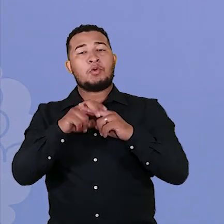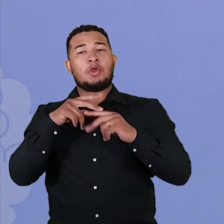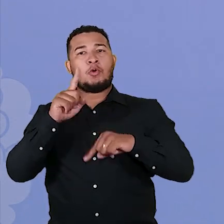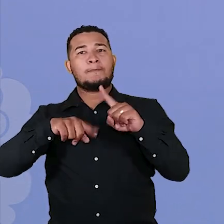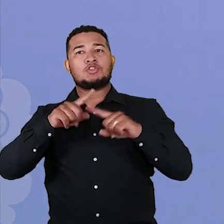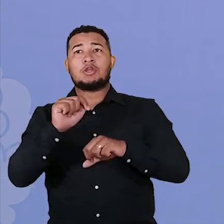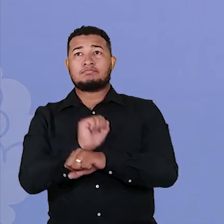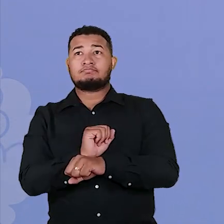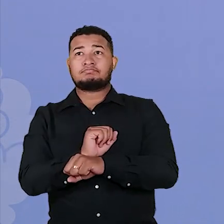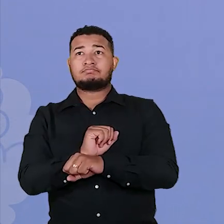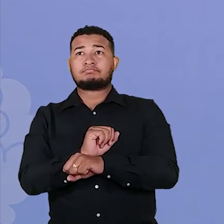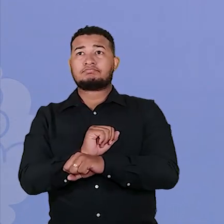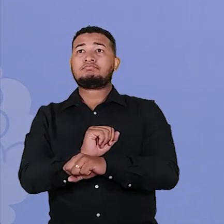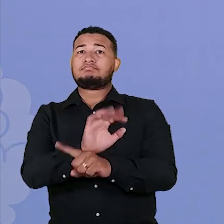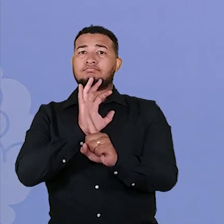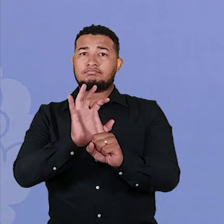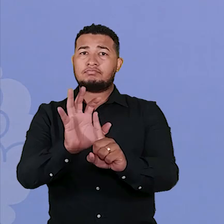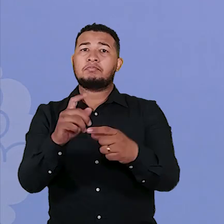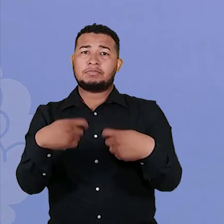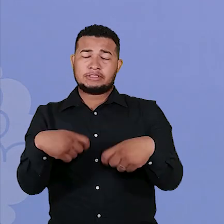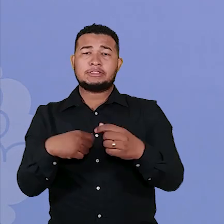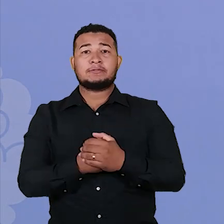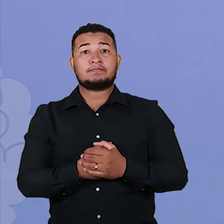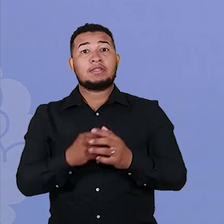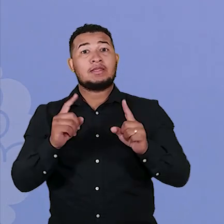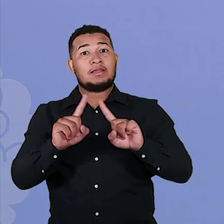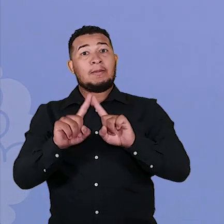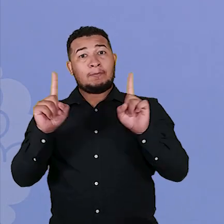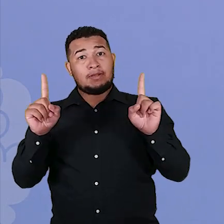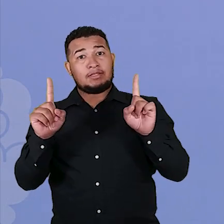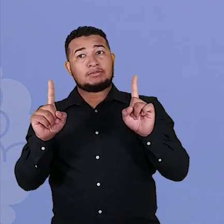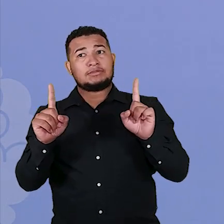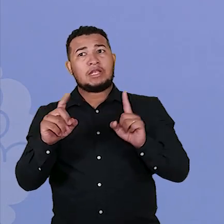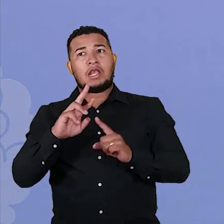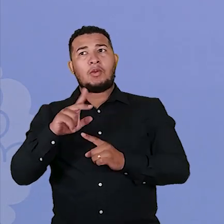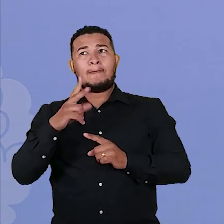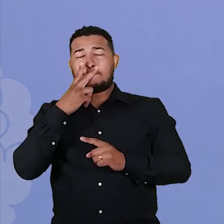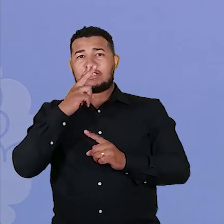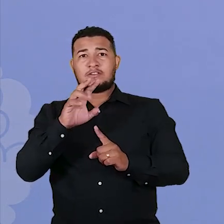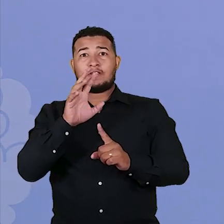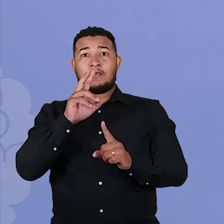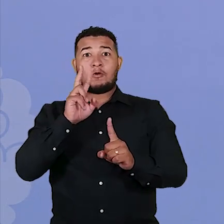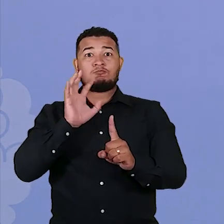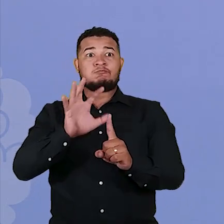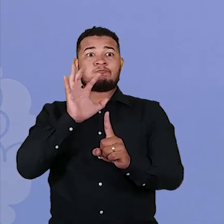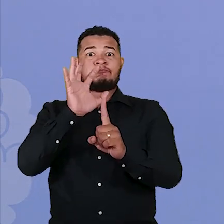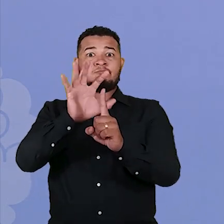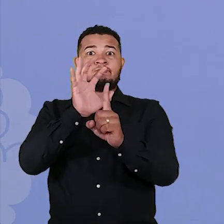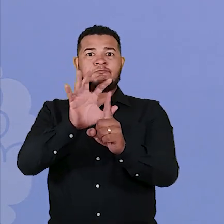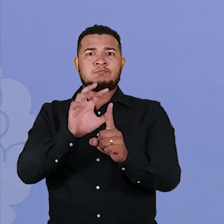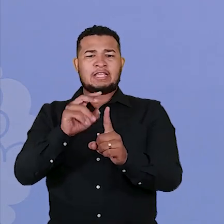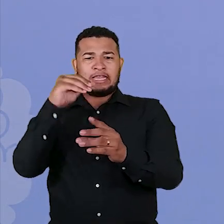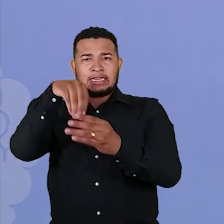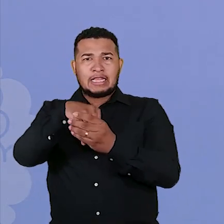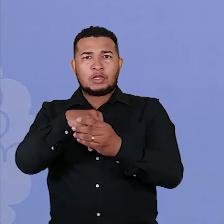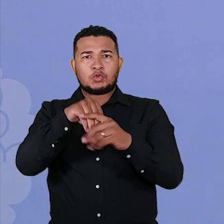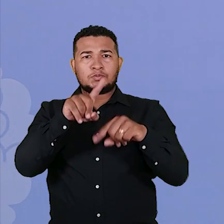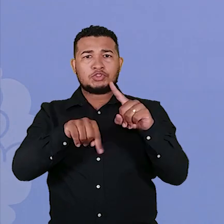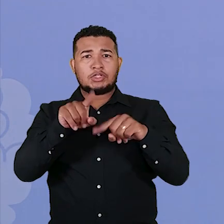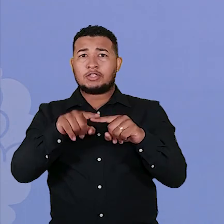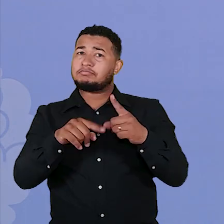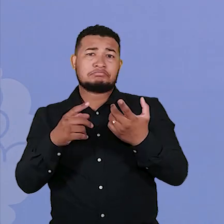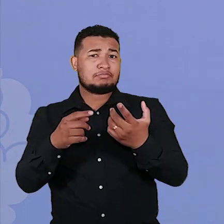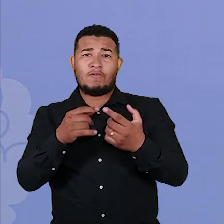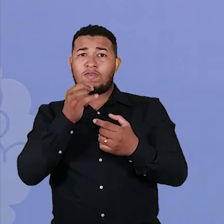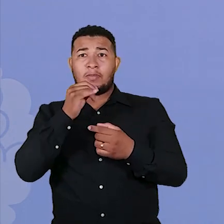objeto está em repouso né é começar o seu movimento mas não fica uma força a força não sei como objeto